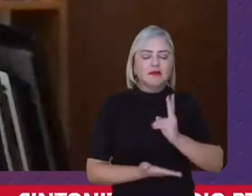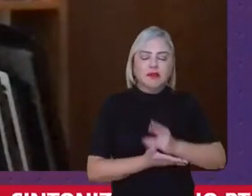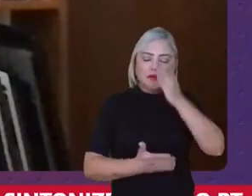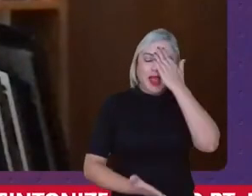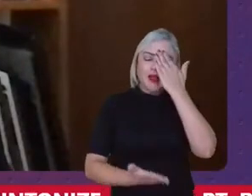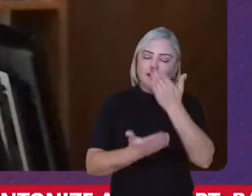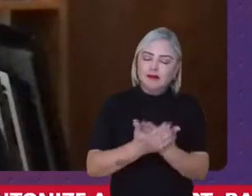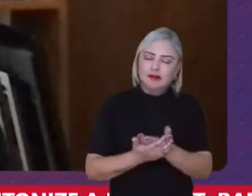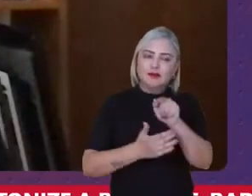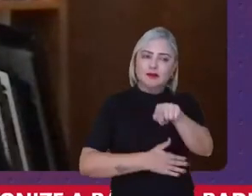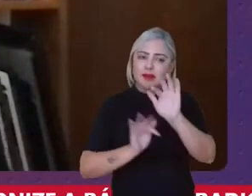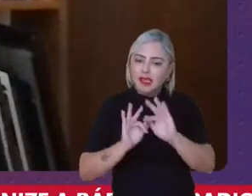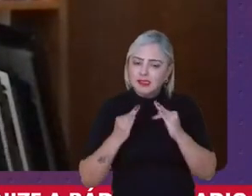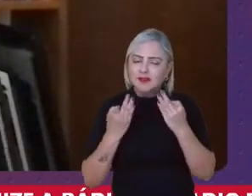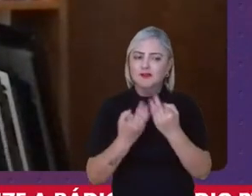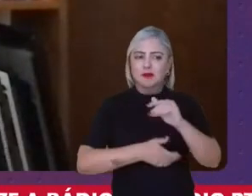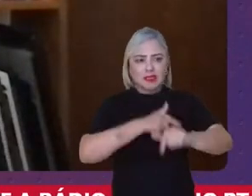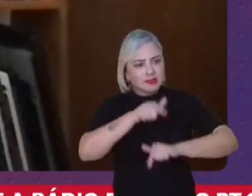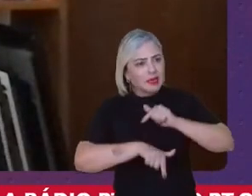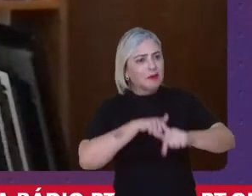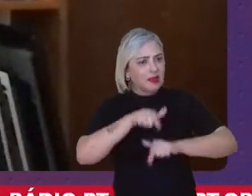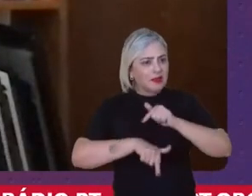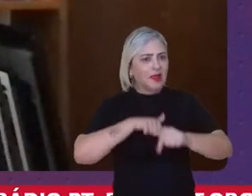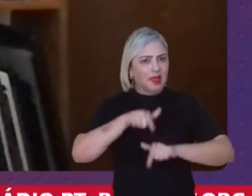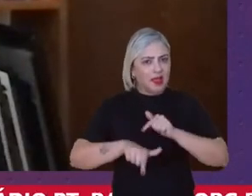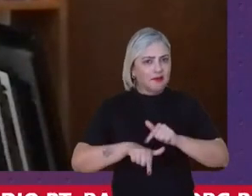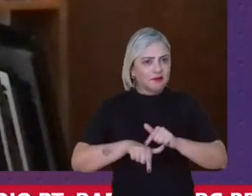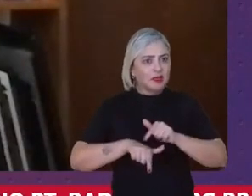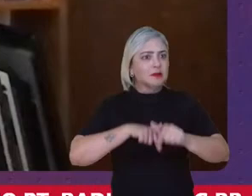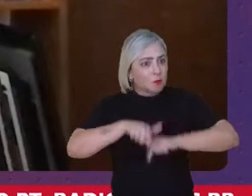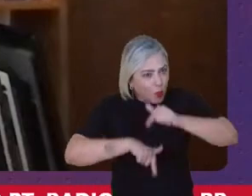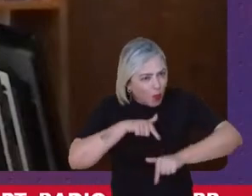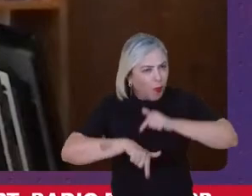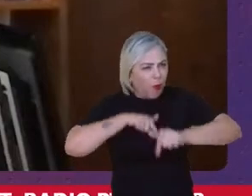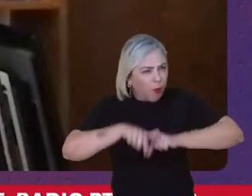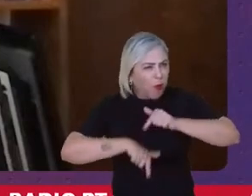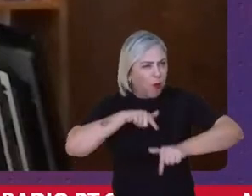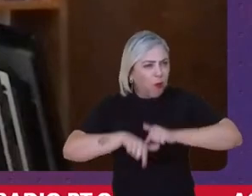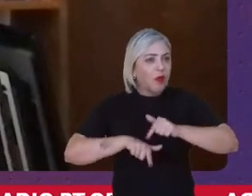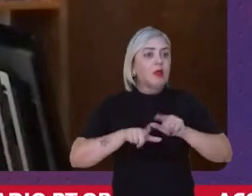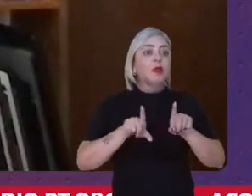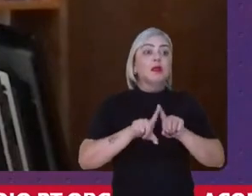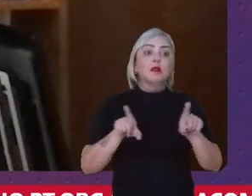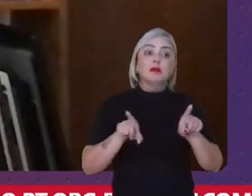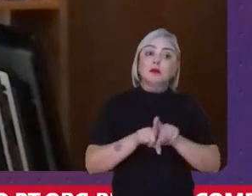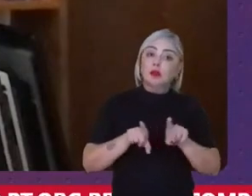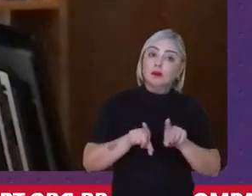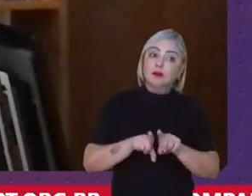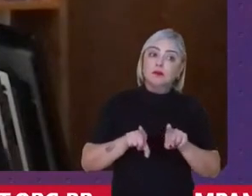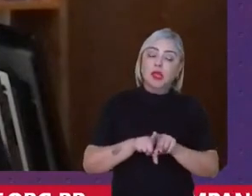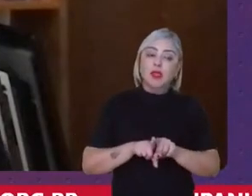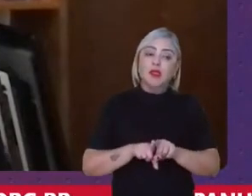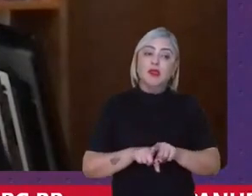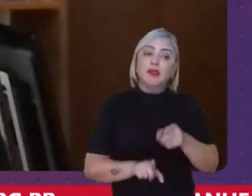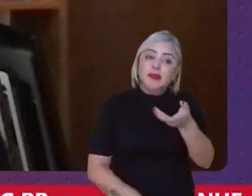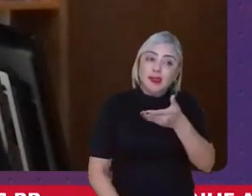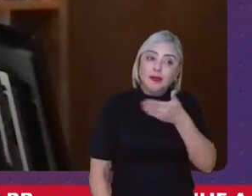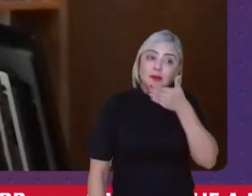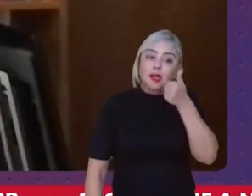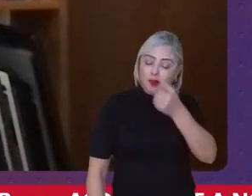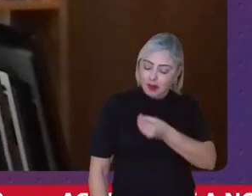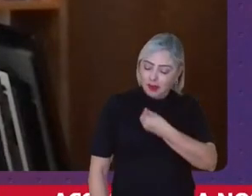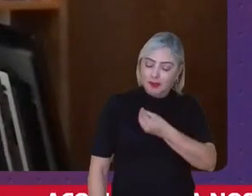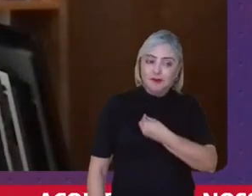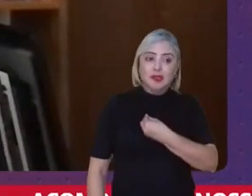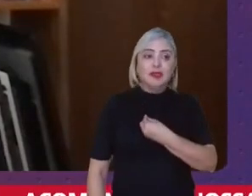essa família não só trabalhava, né, trabalha muito, como quer melhorar de vida,